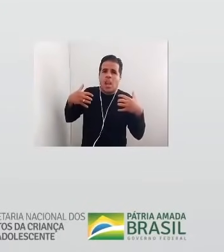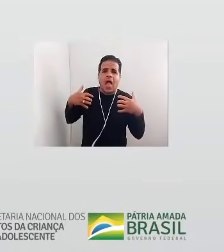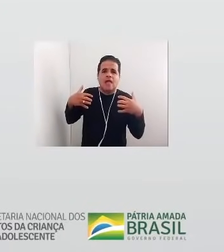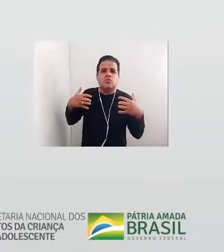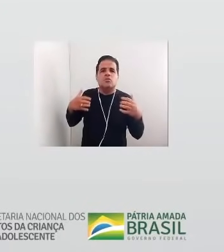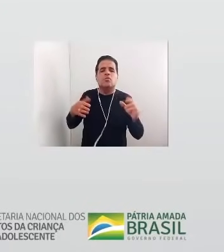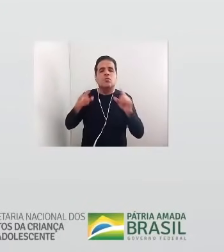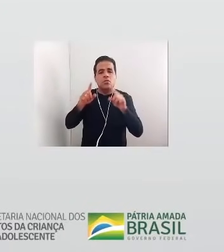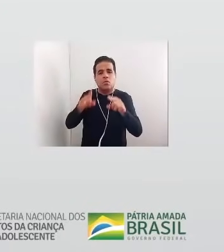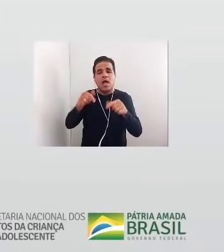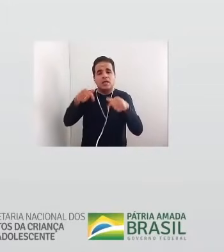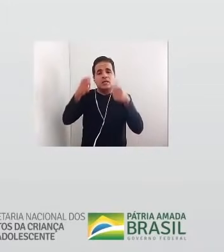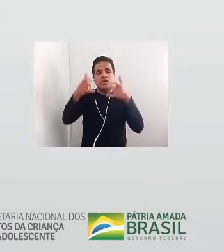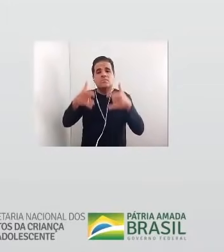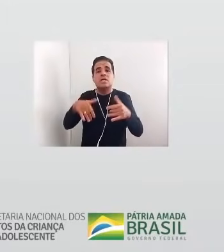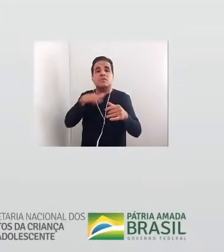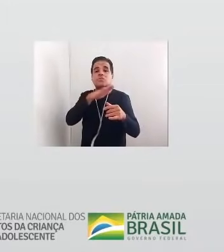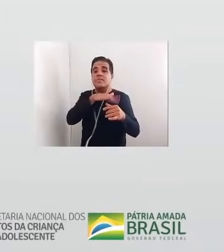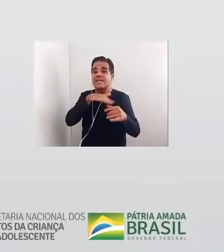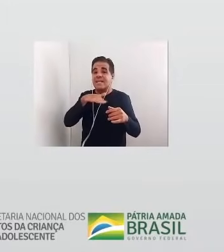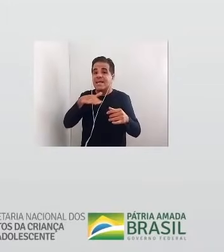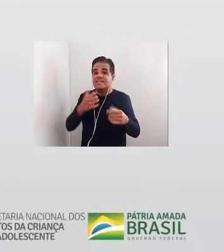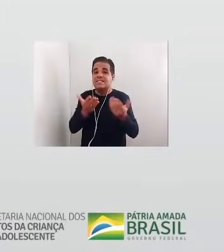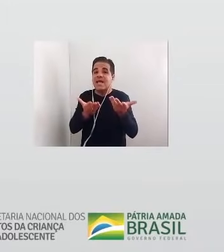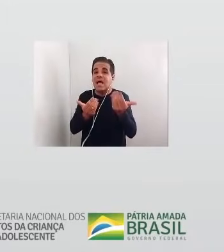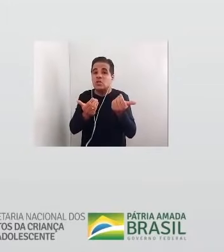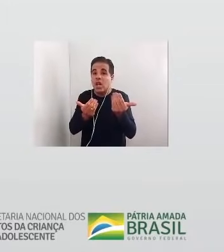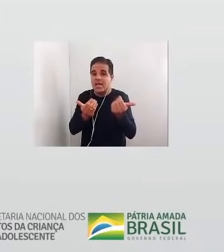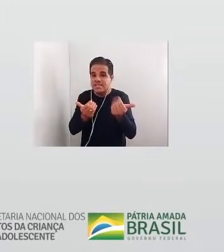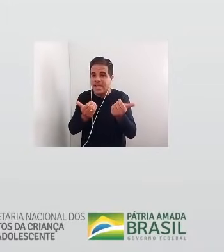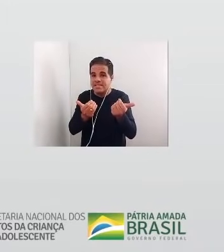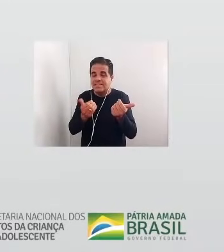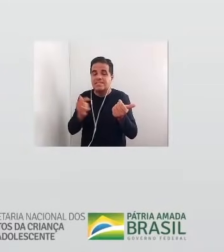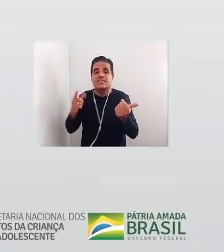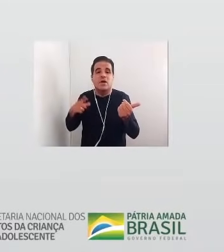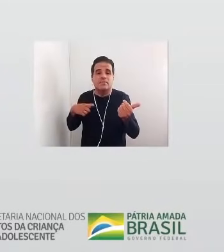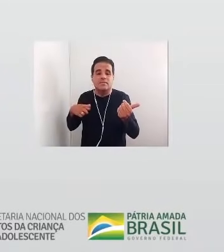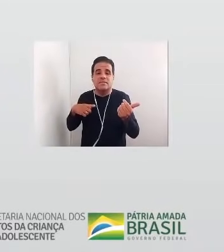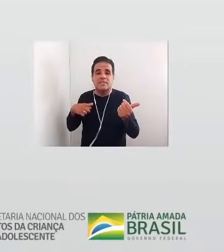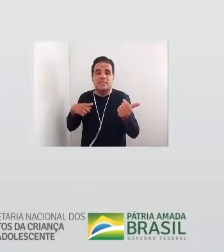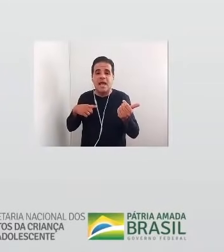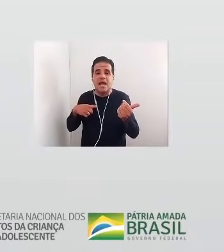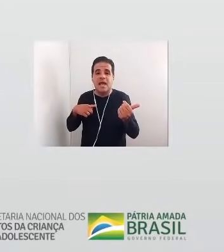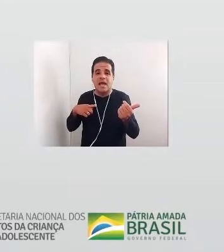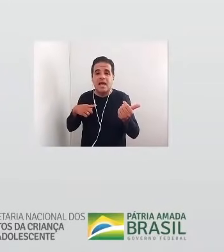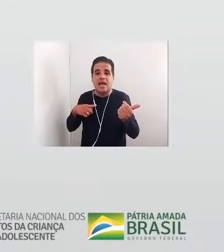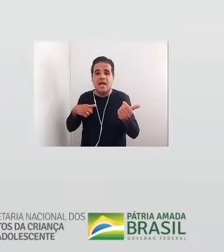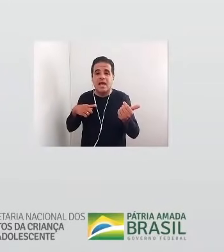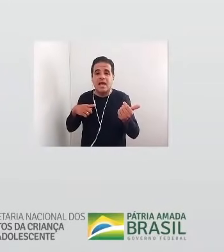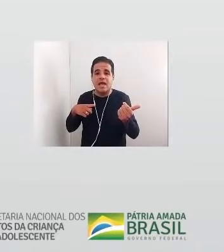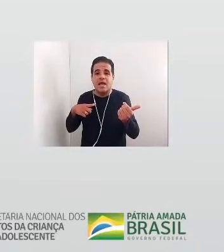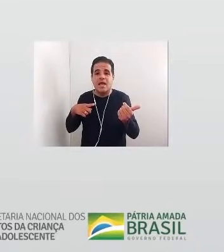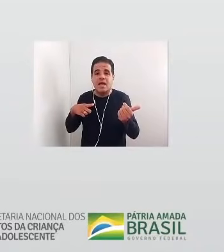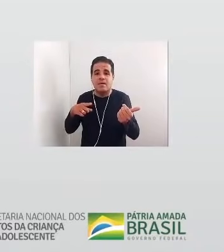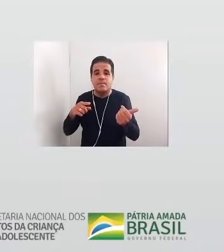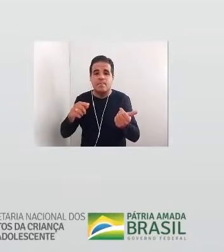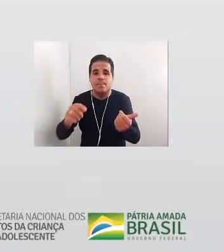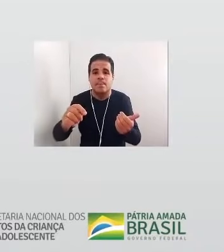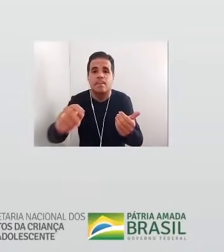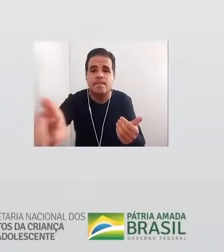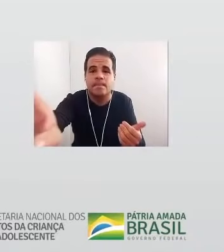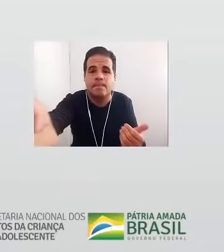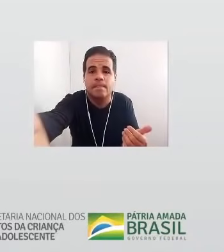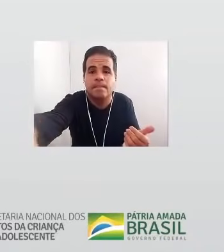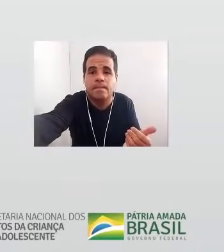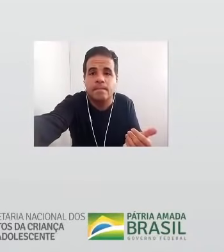estamos falando sobre crianças e adolescentes. Então existe uma comparação bem ignorante que a gente